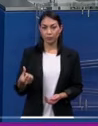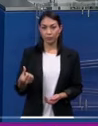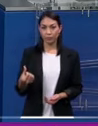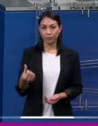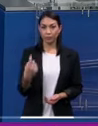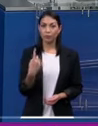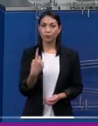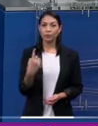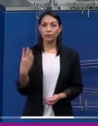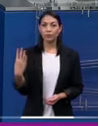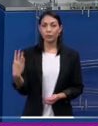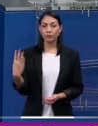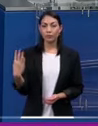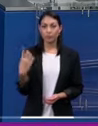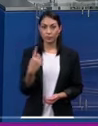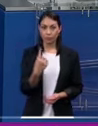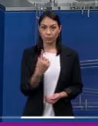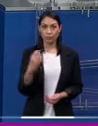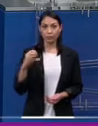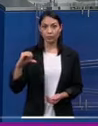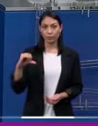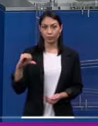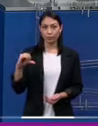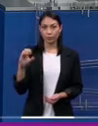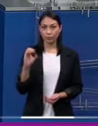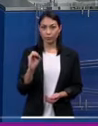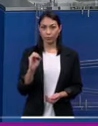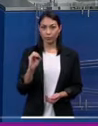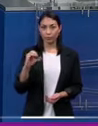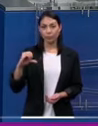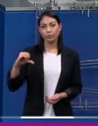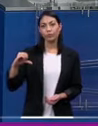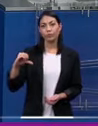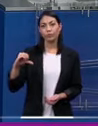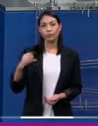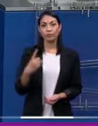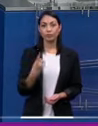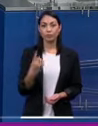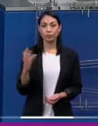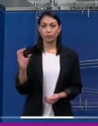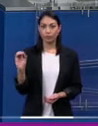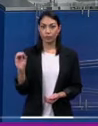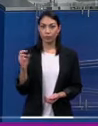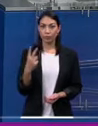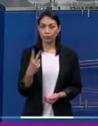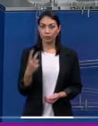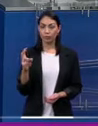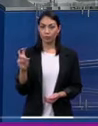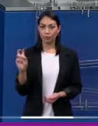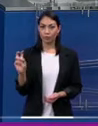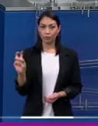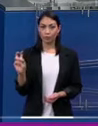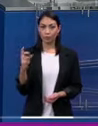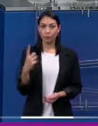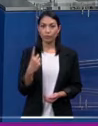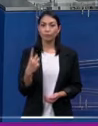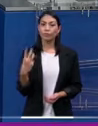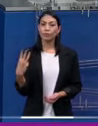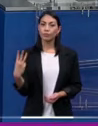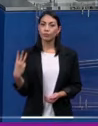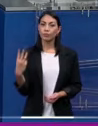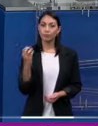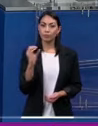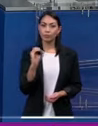16, 14, 19, 09, 10, 25,